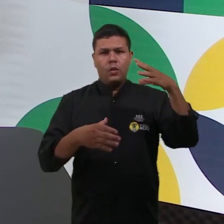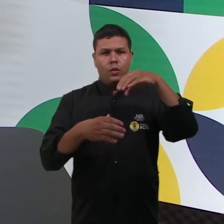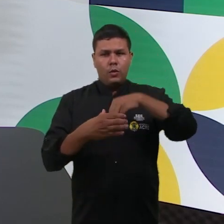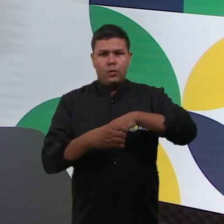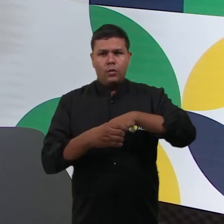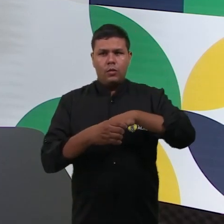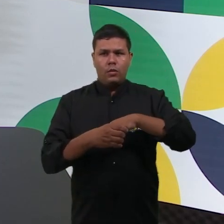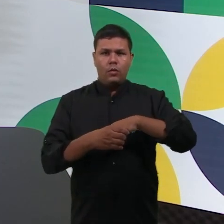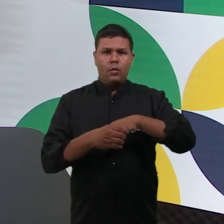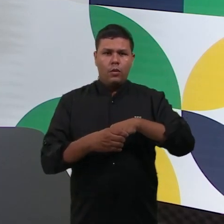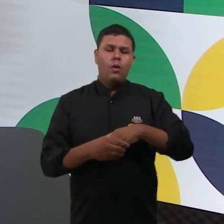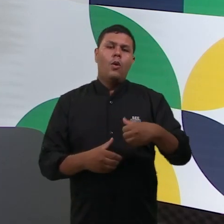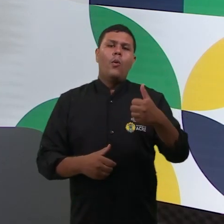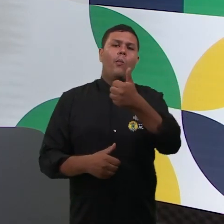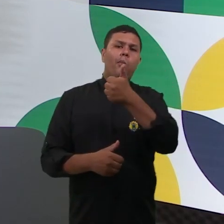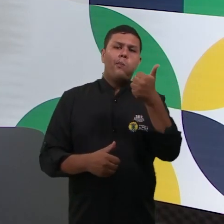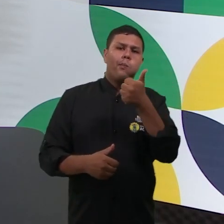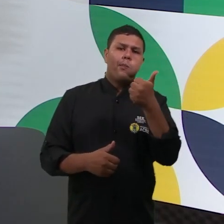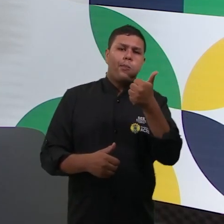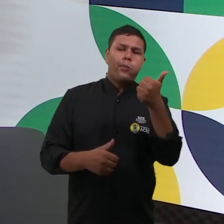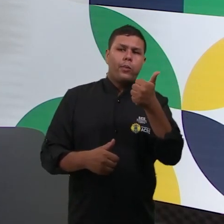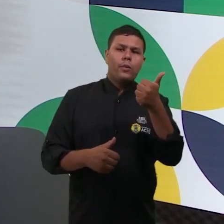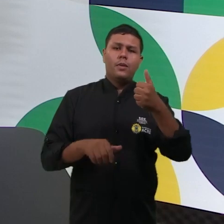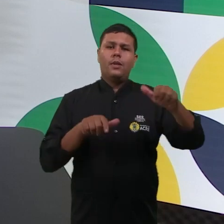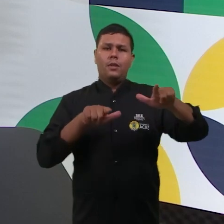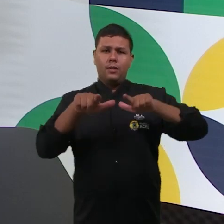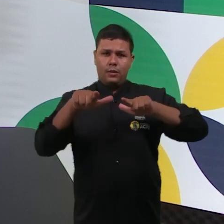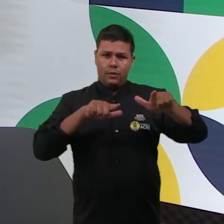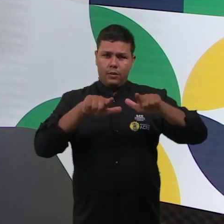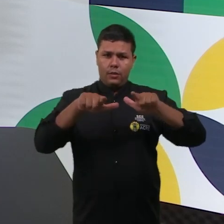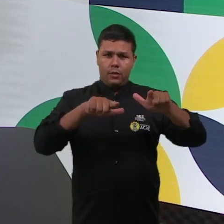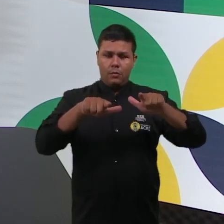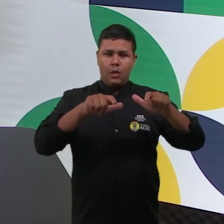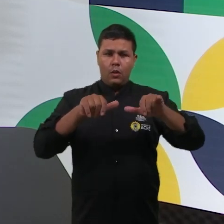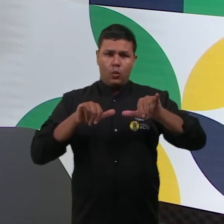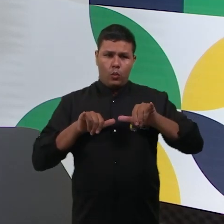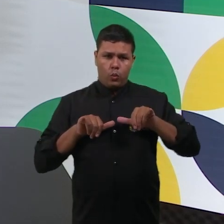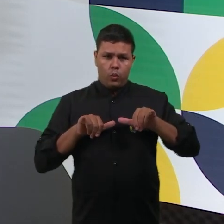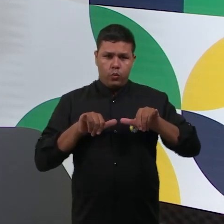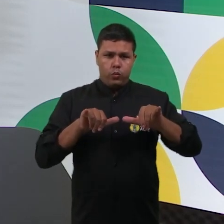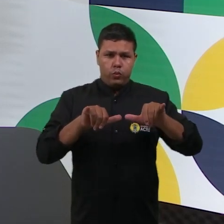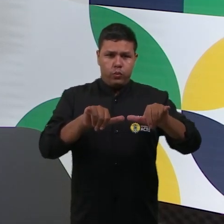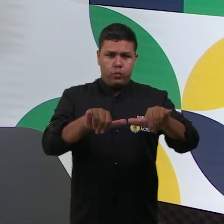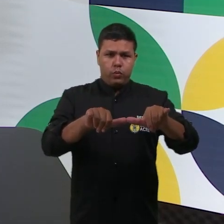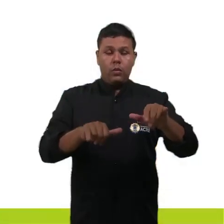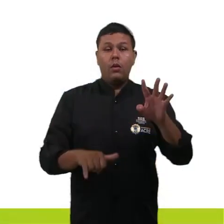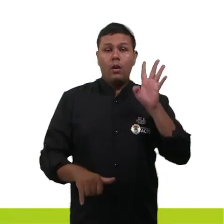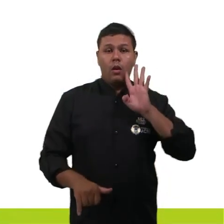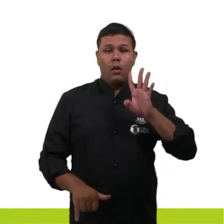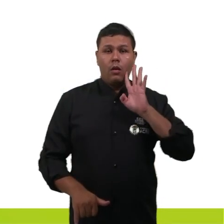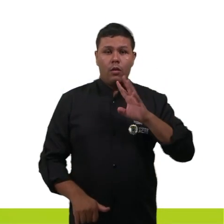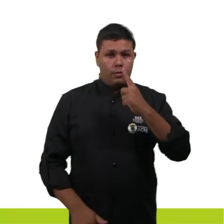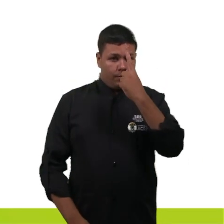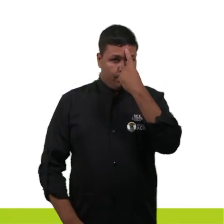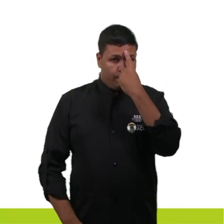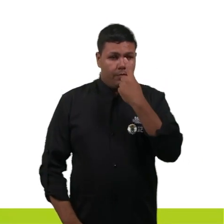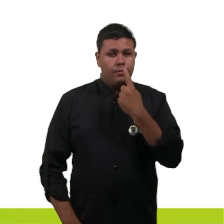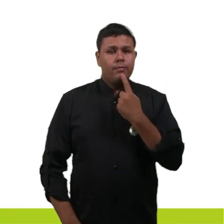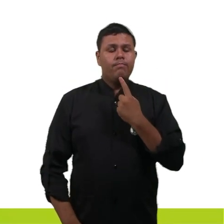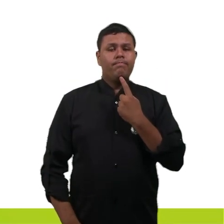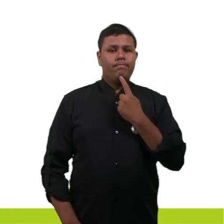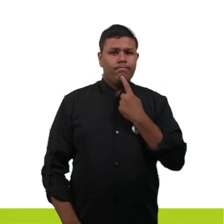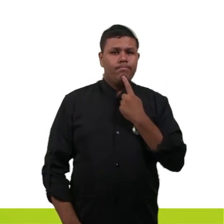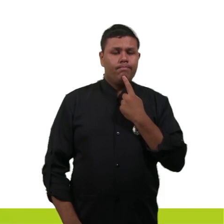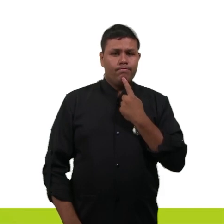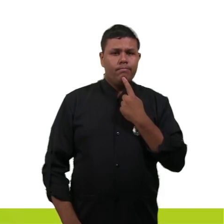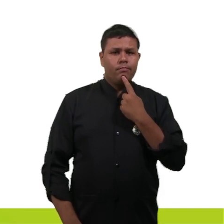essa pessoa, ela é justamente empregada dentro desse setor. Agora, o mais interessante da imagem, que eu quero que vocês vejam aí comigo na